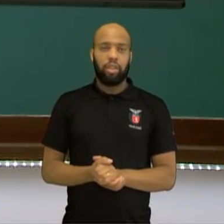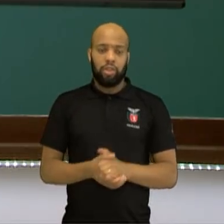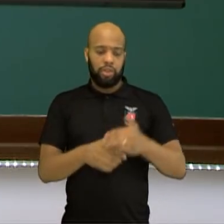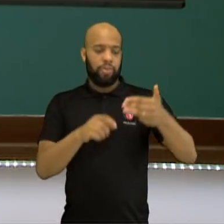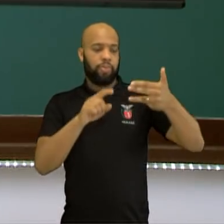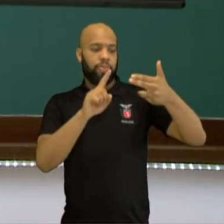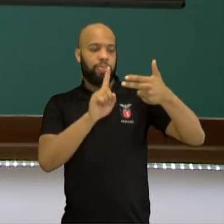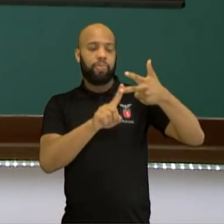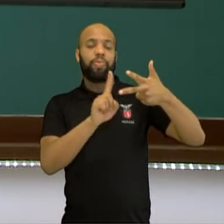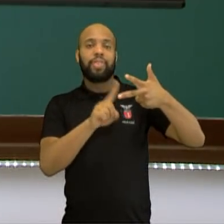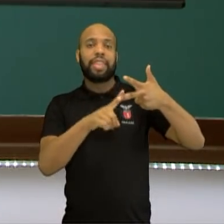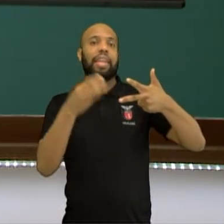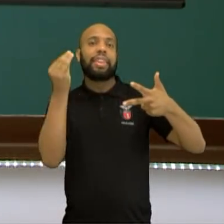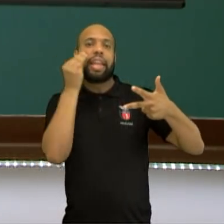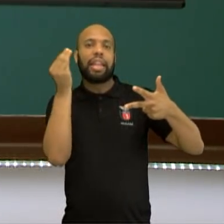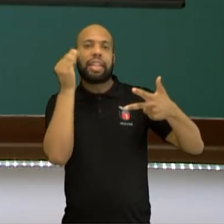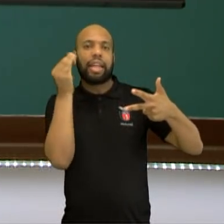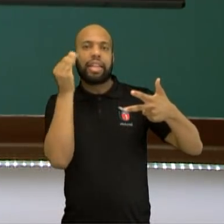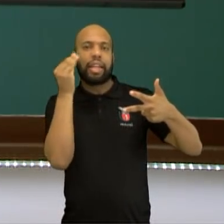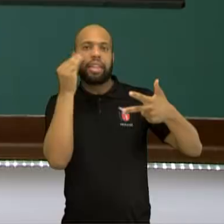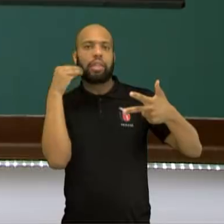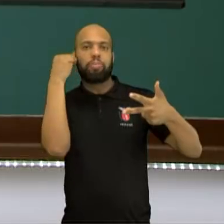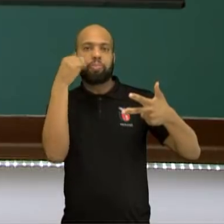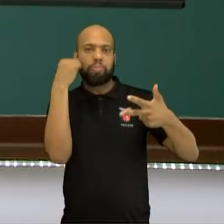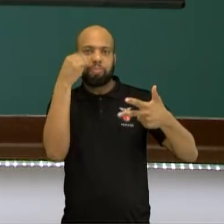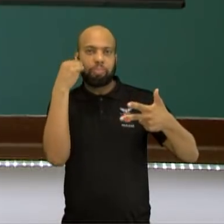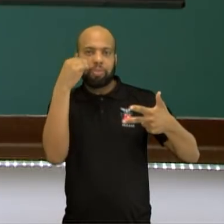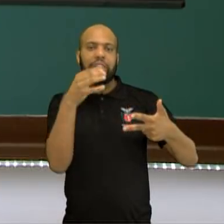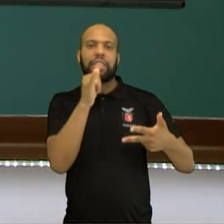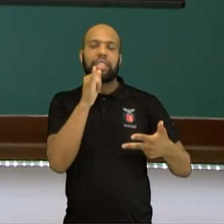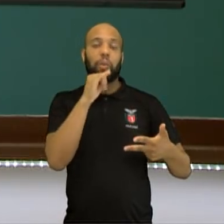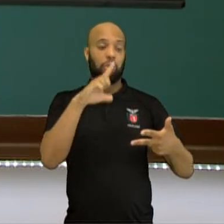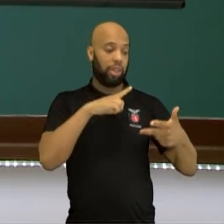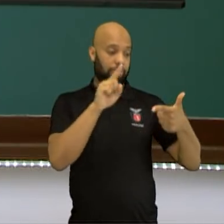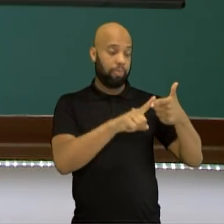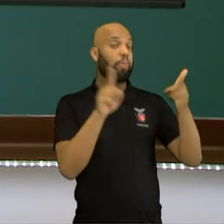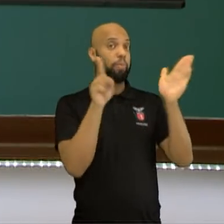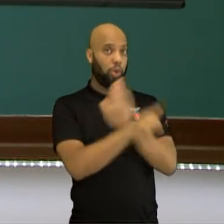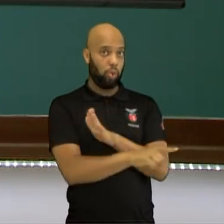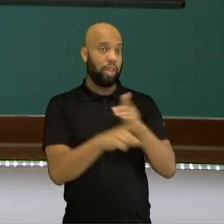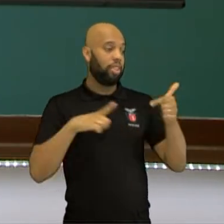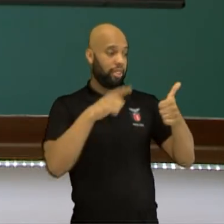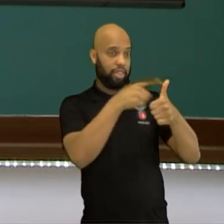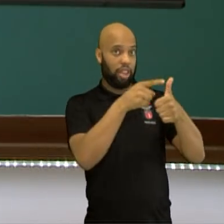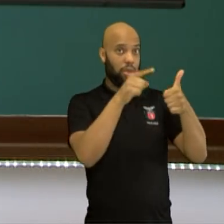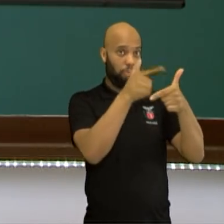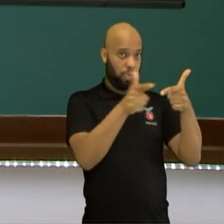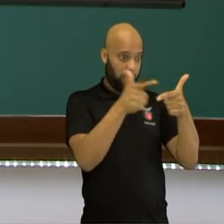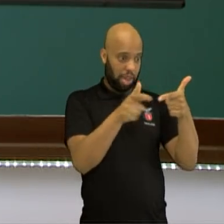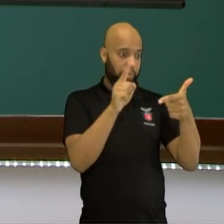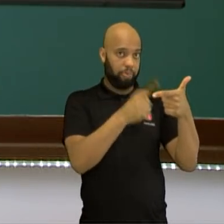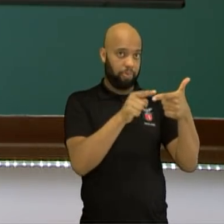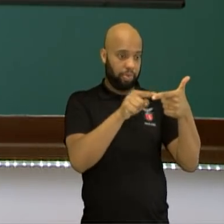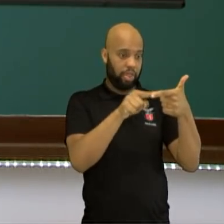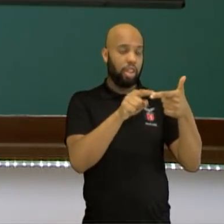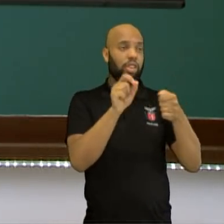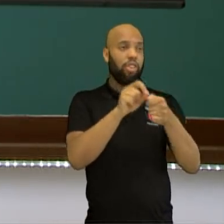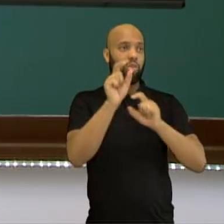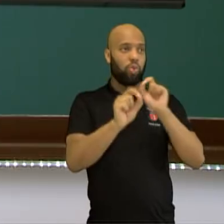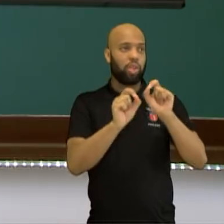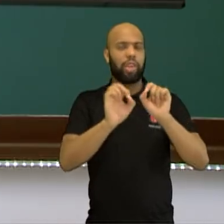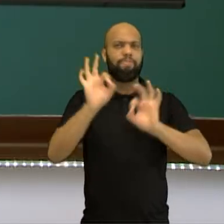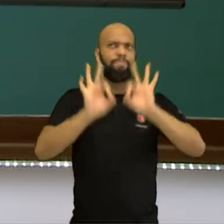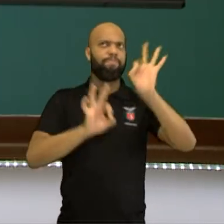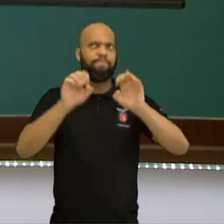Testes experimentais da hipótese. Então, eu lancei uma hipótese. Tem um problema, a doença, eu faço ali uma formulação